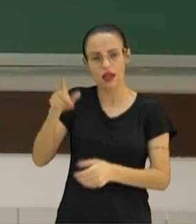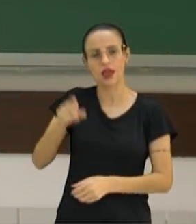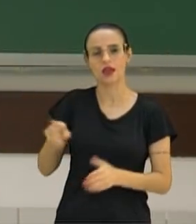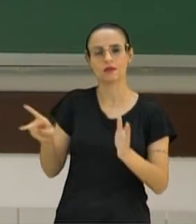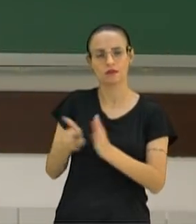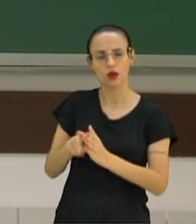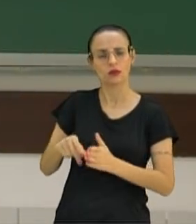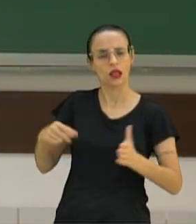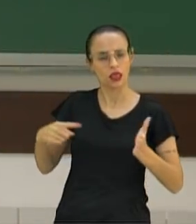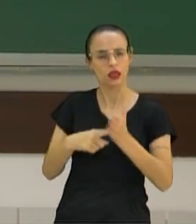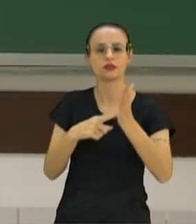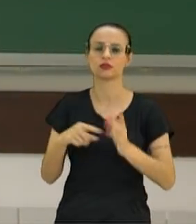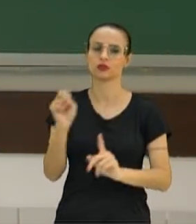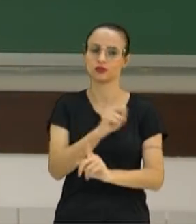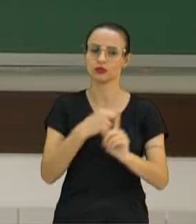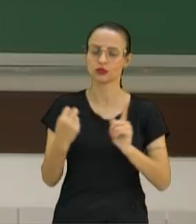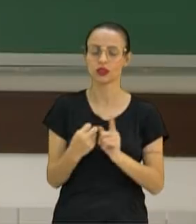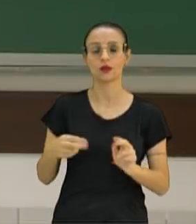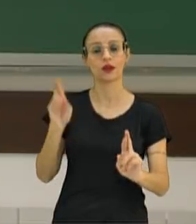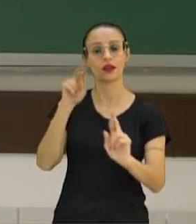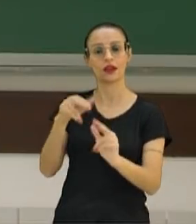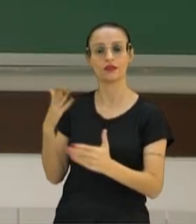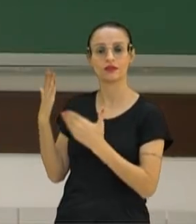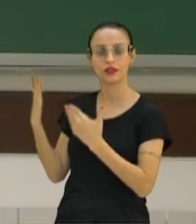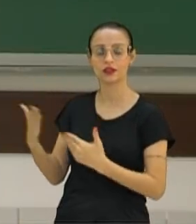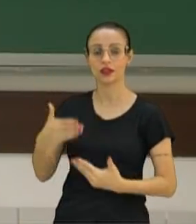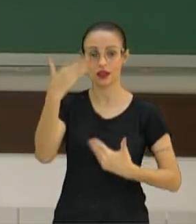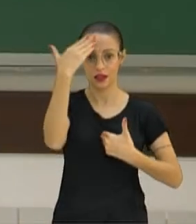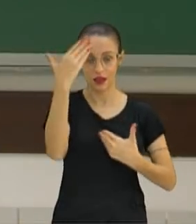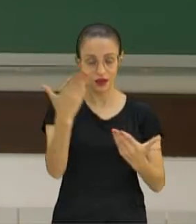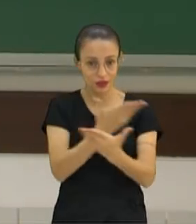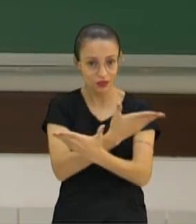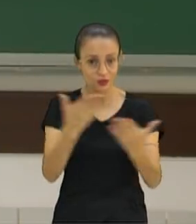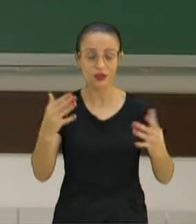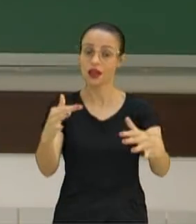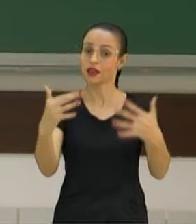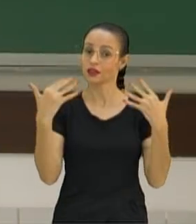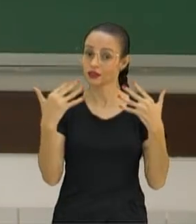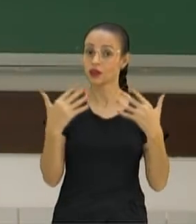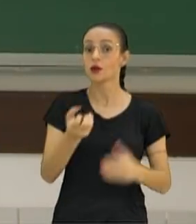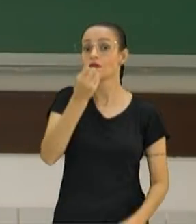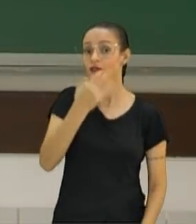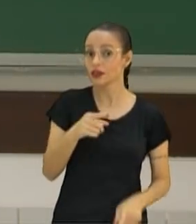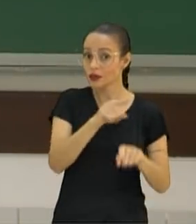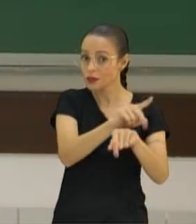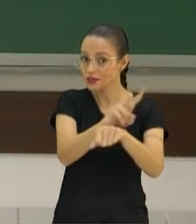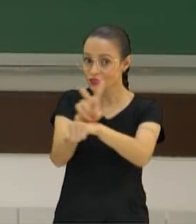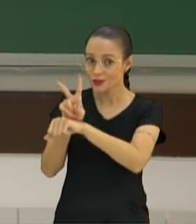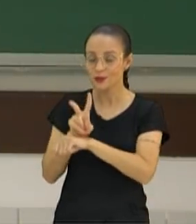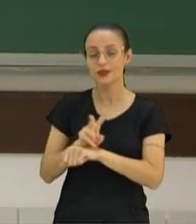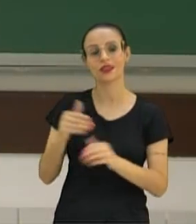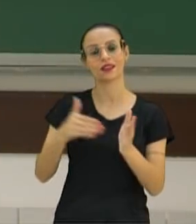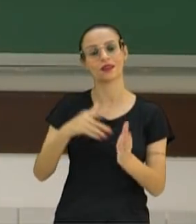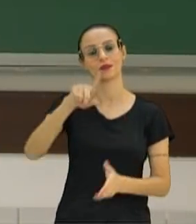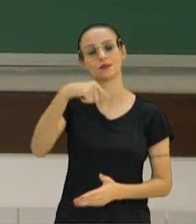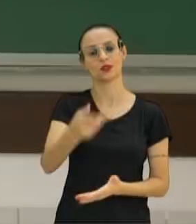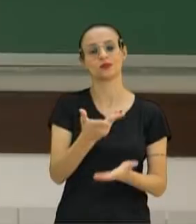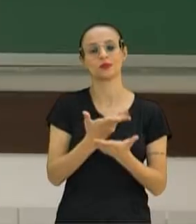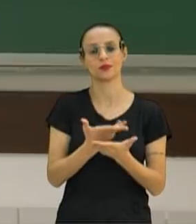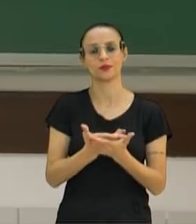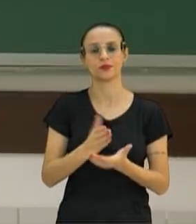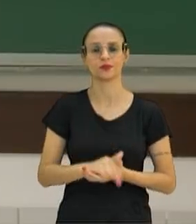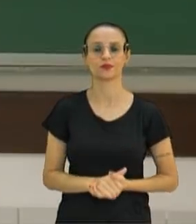social. As nossas referências aqui no quadro. Agradeço a presença de vocês. Fiquem bem, se cuidem e até a próxima aula.